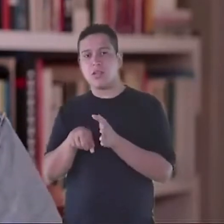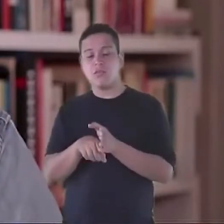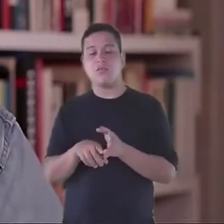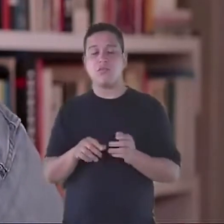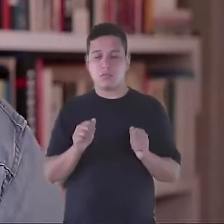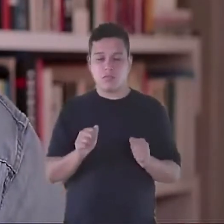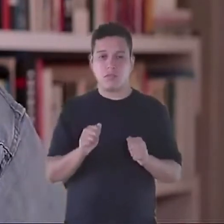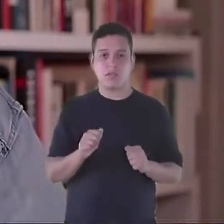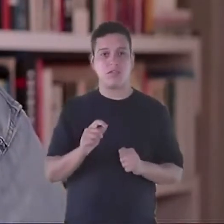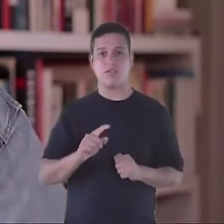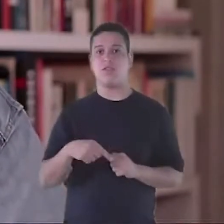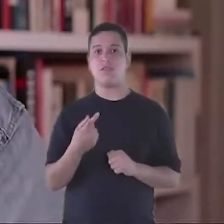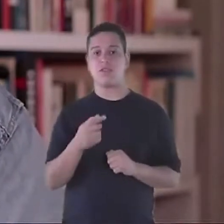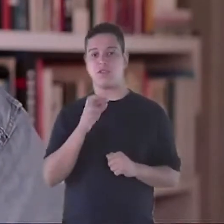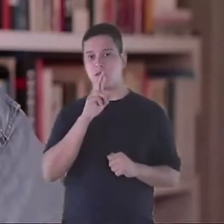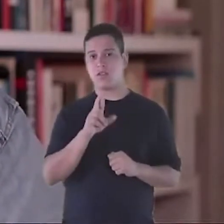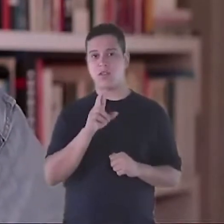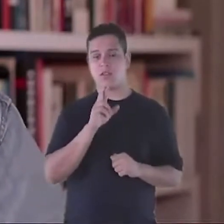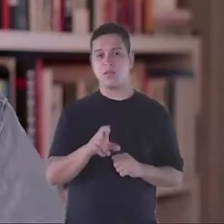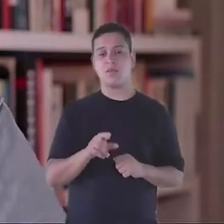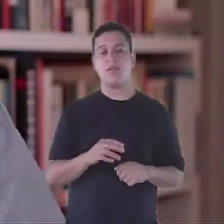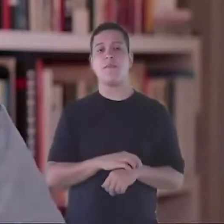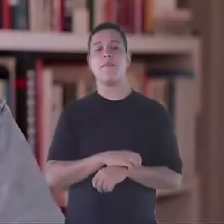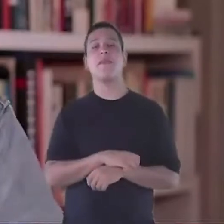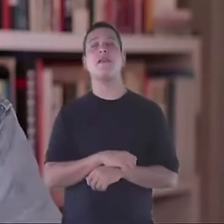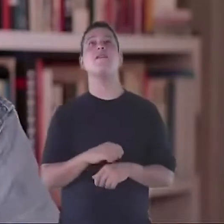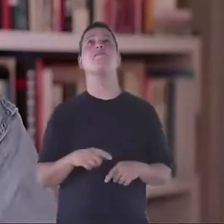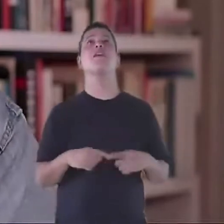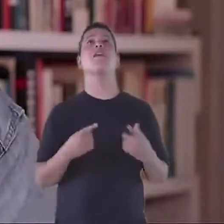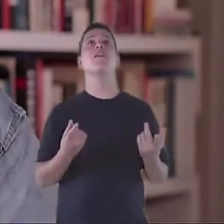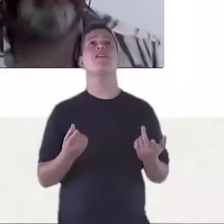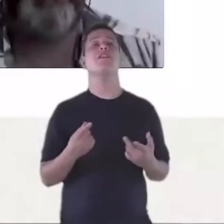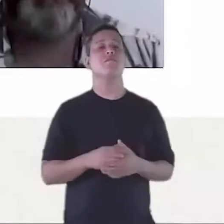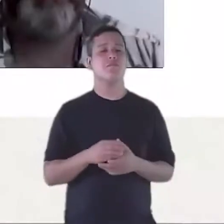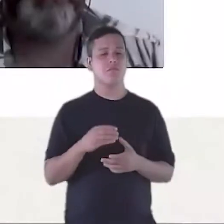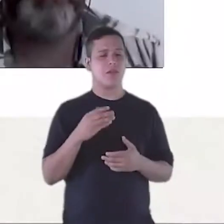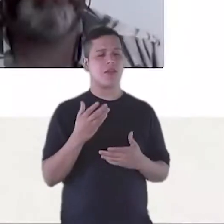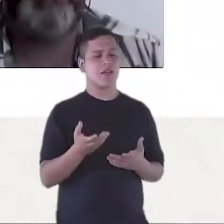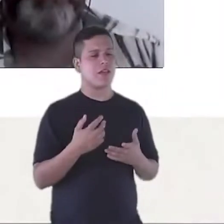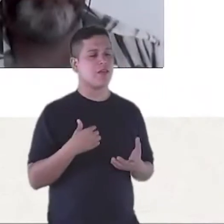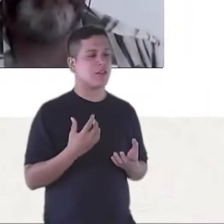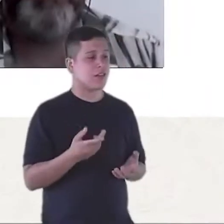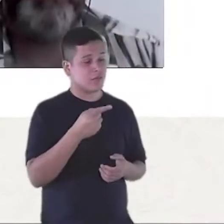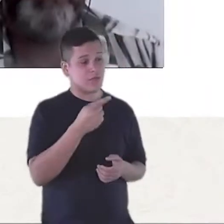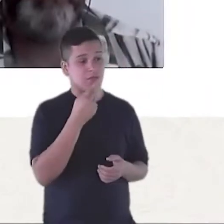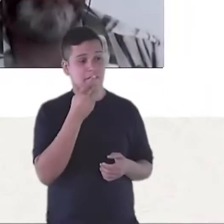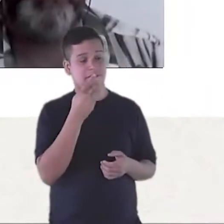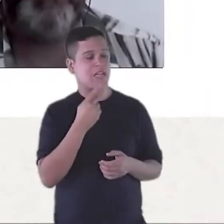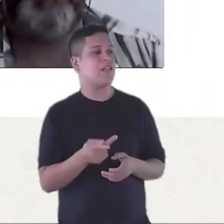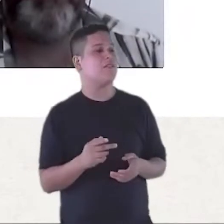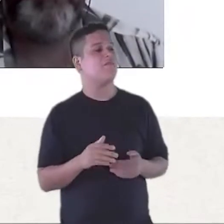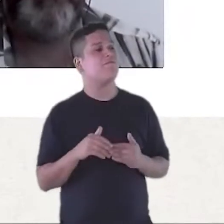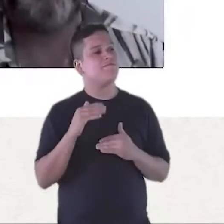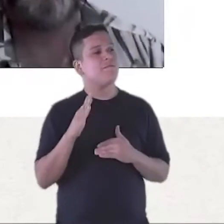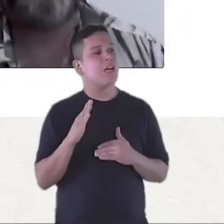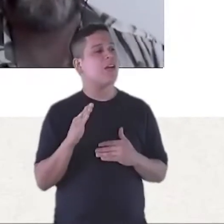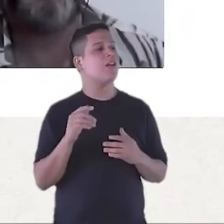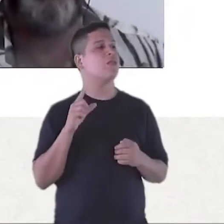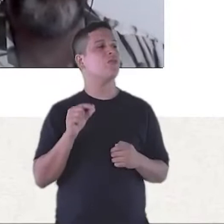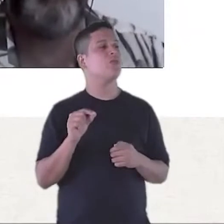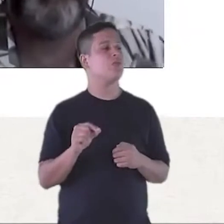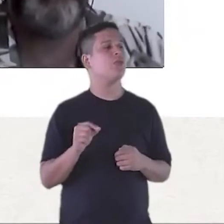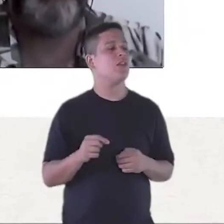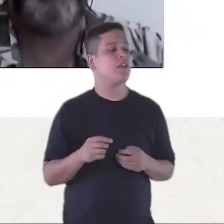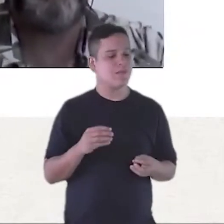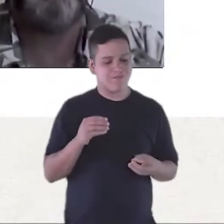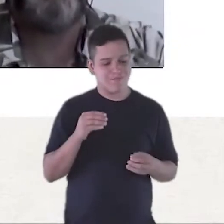vai respondendo. Mas, Carpi, fala um pouquinho mais da feitura desse livro, principalmente,